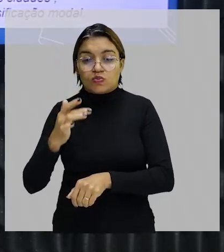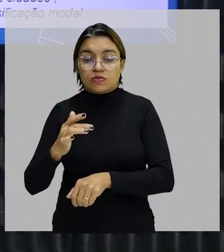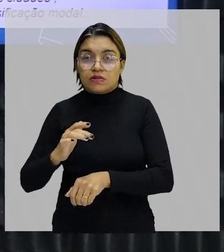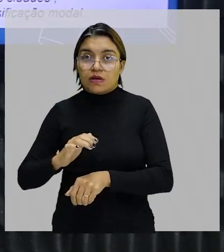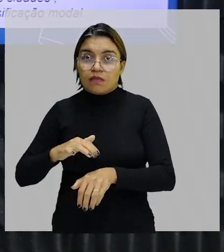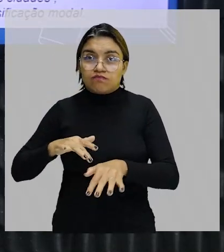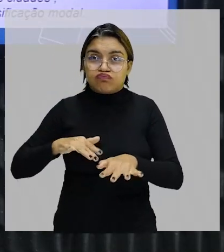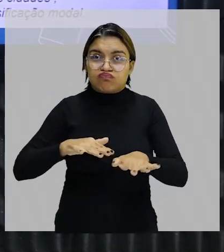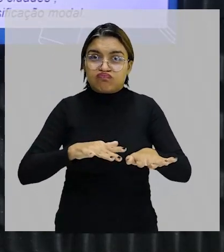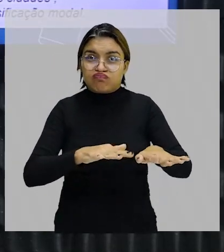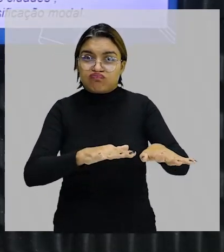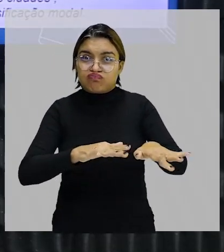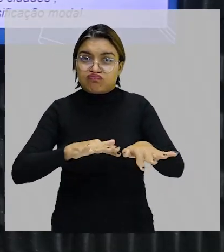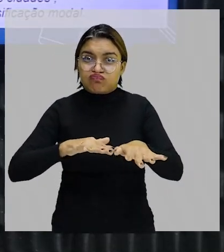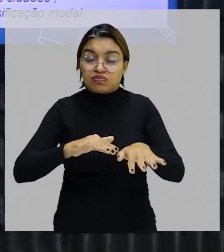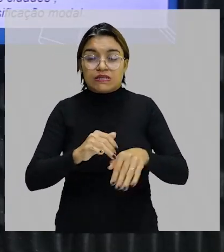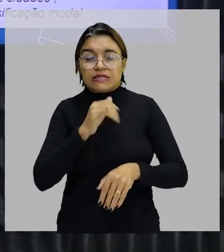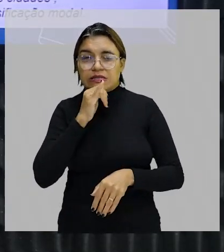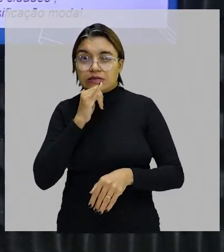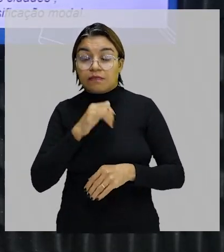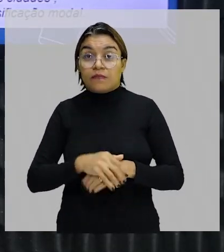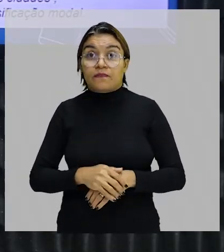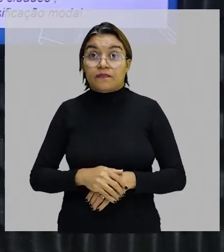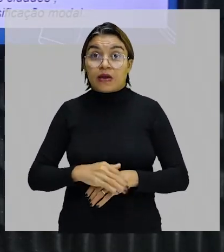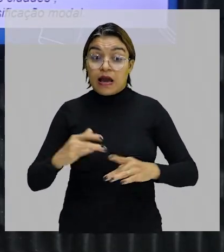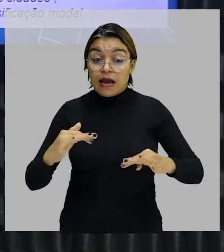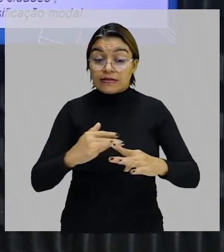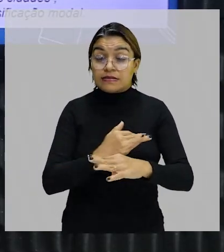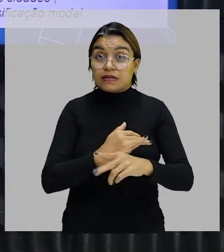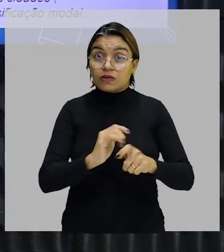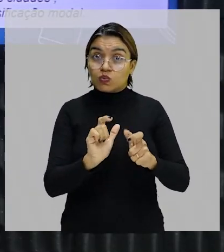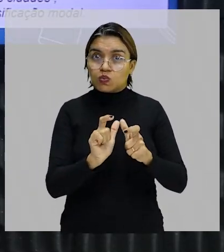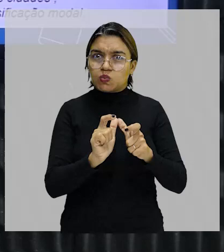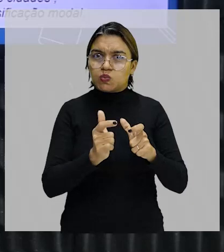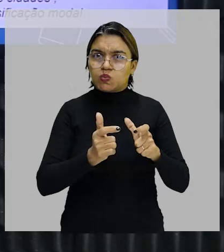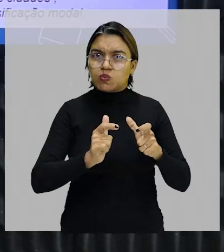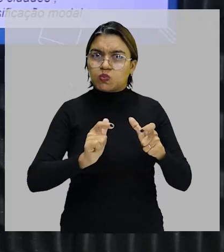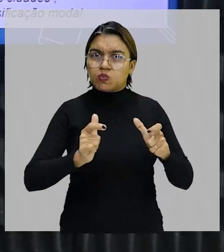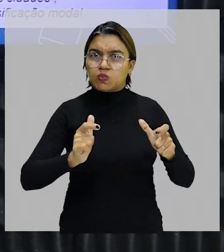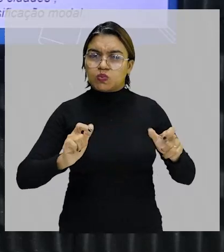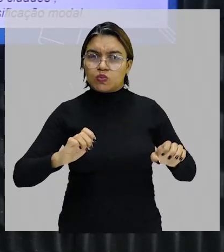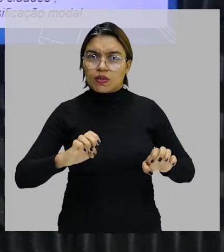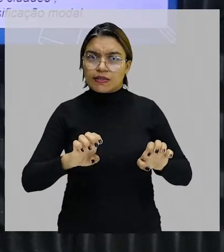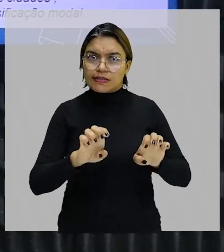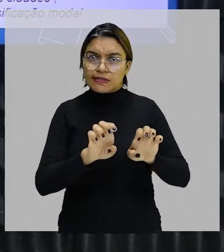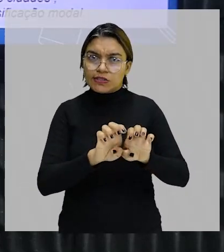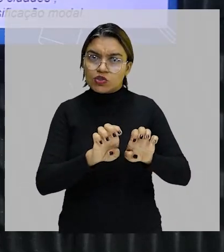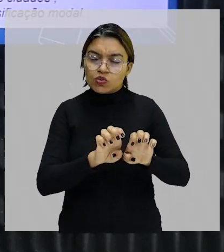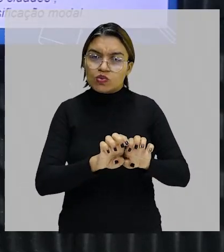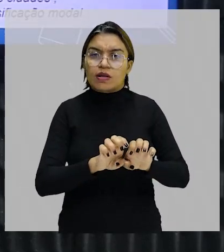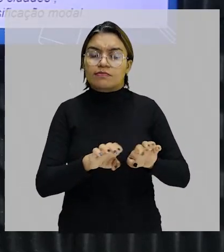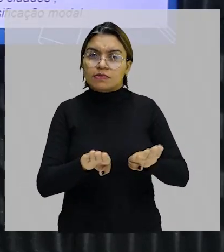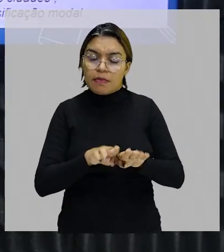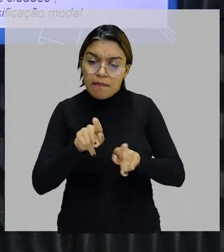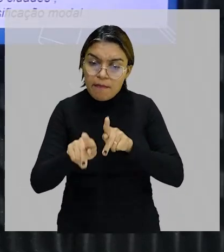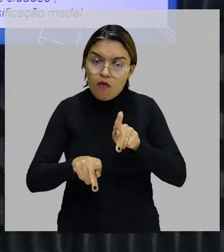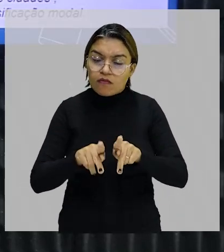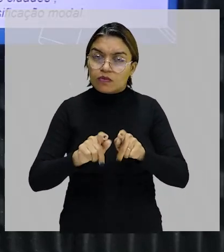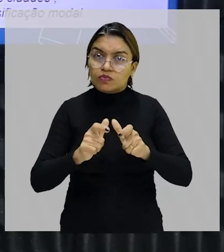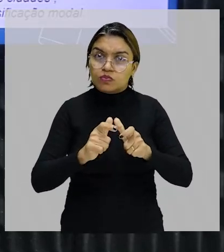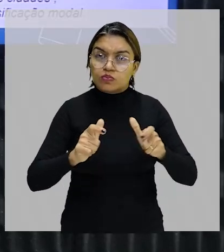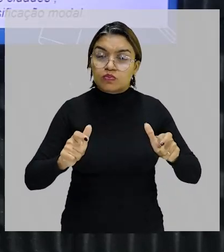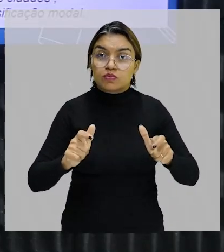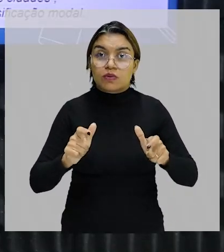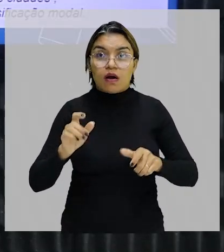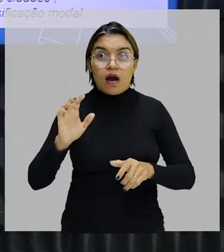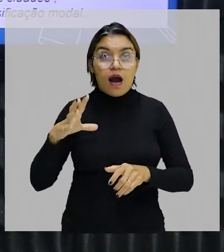Por que isso acontece, Marcos? Principalmente porque as cidades elas foram crescendo em termos estruturais e principalmente populacionais em um curto espaço